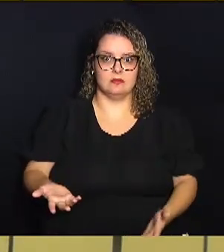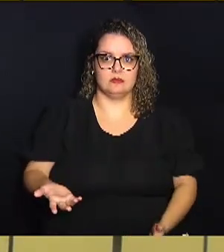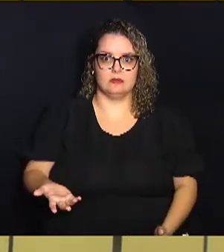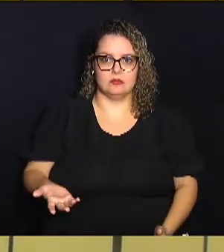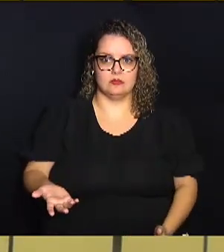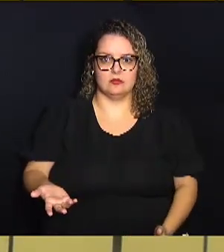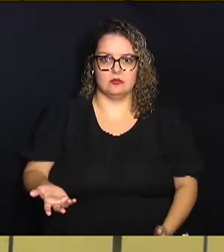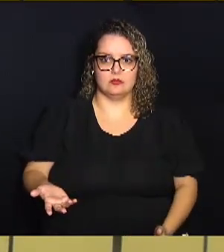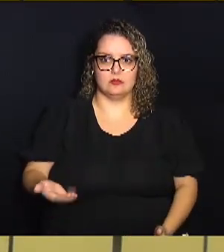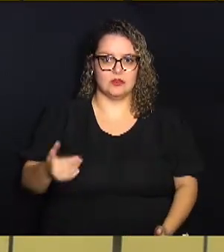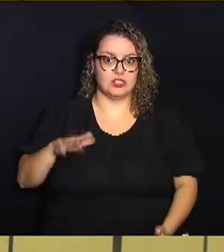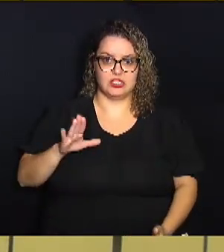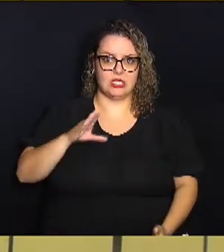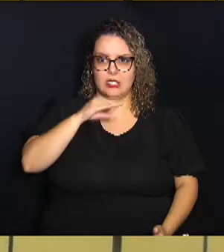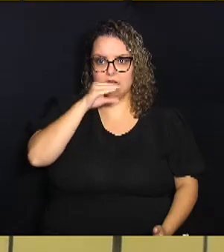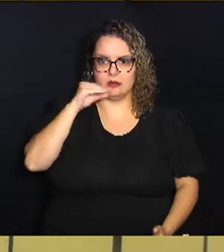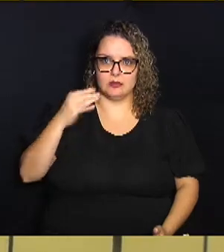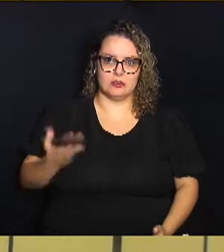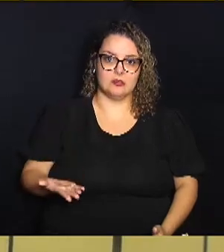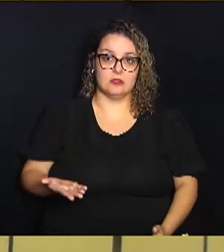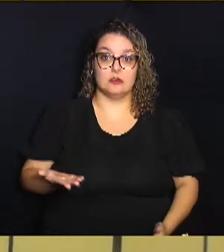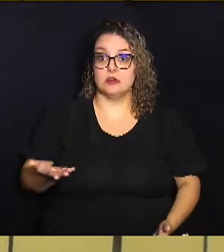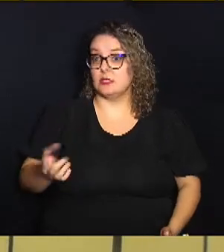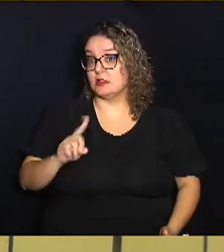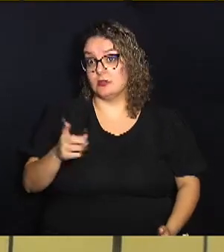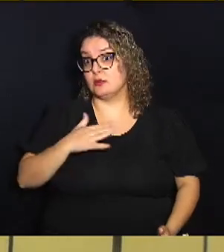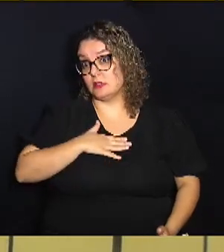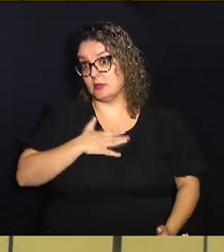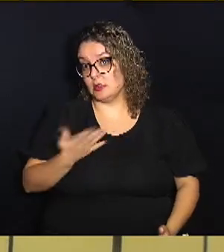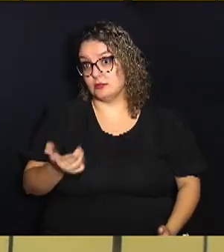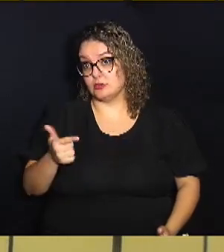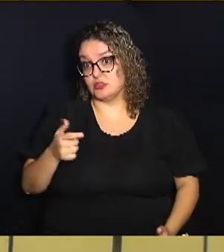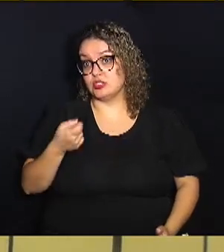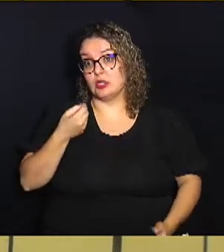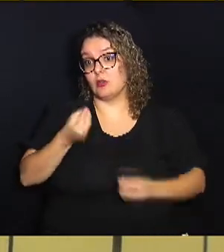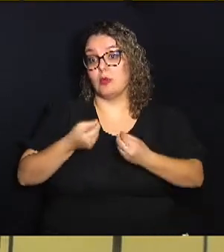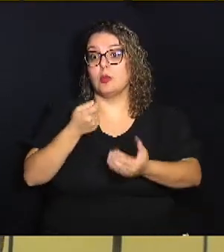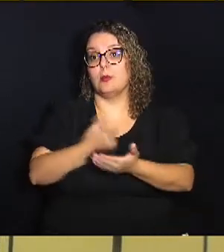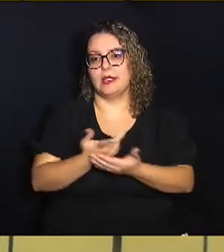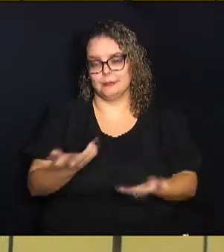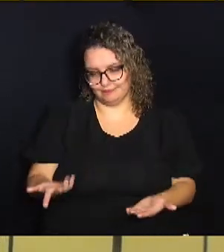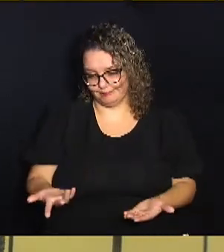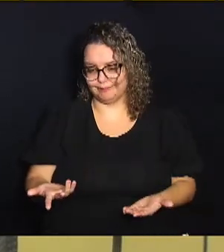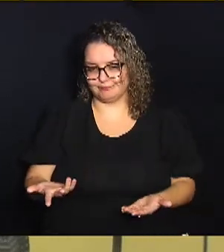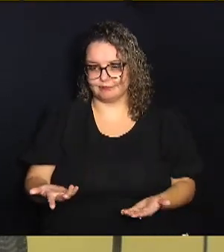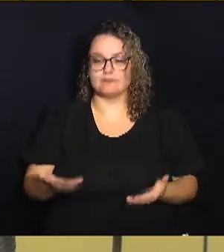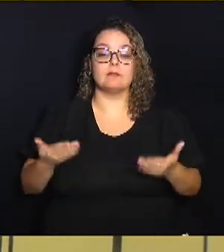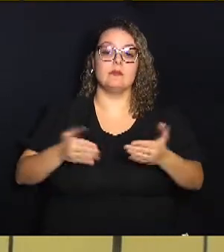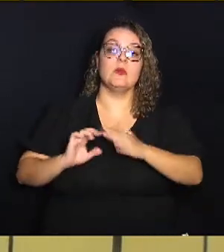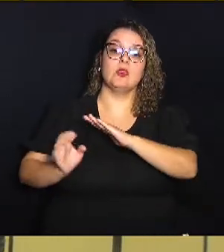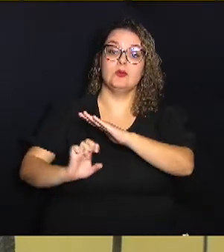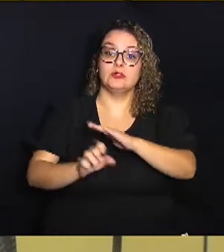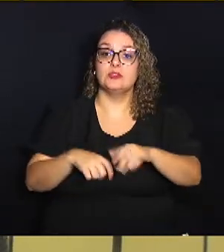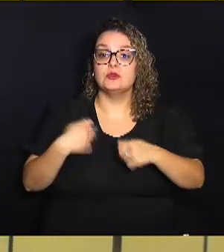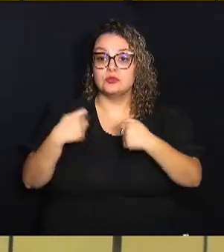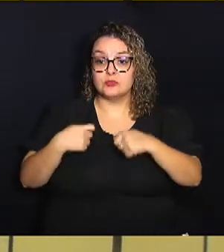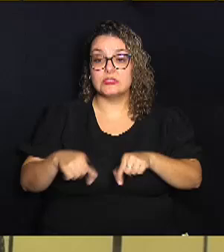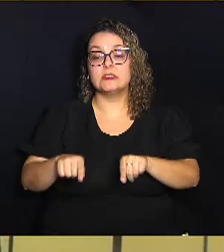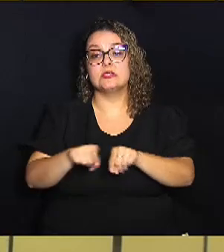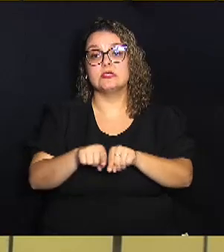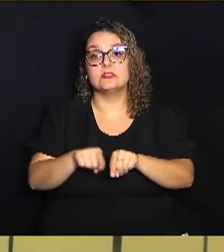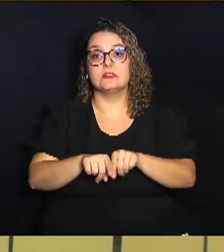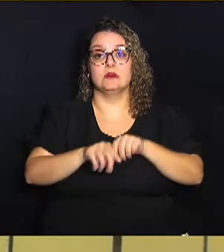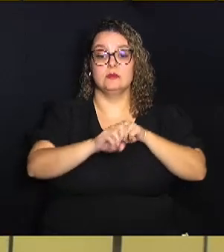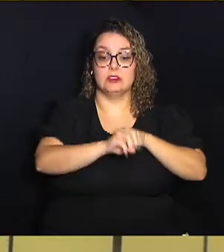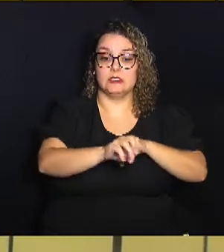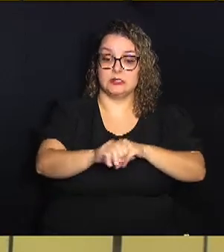poxa, já adolescente, né? E mesmo assim não era meu, não tinha condições. Então, hoje, as empresas elas precisam também educar